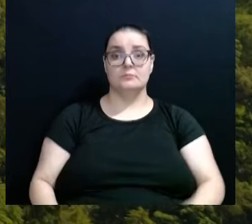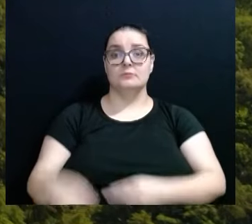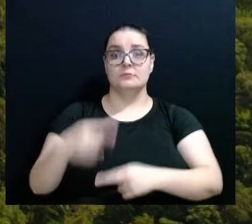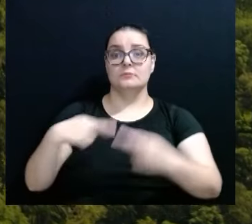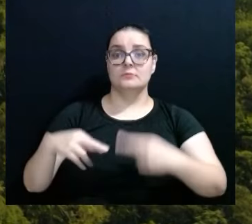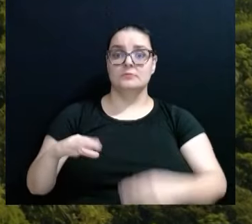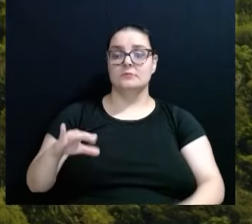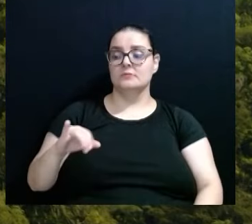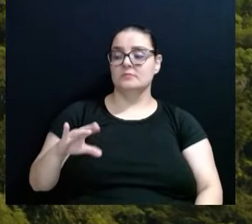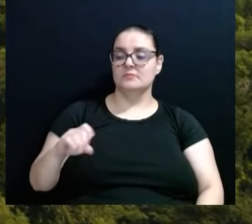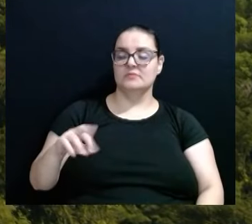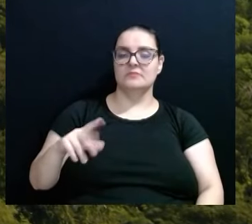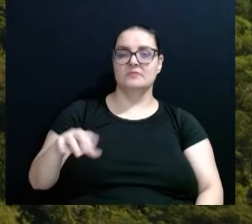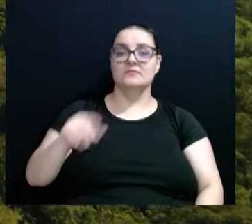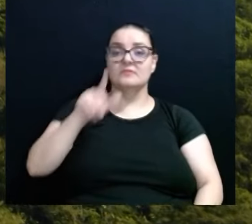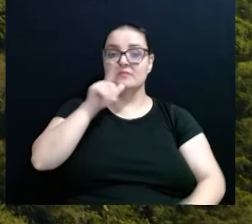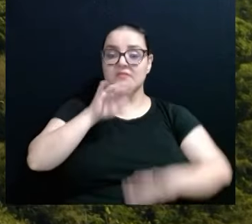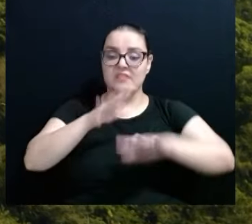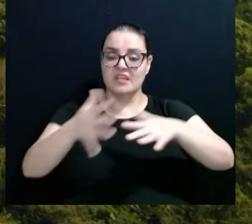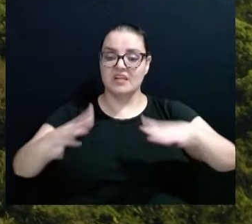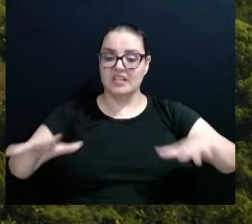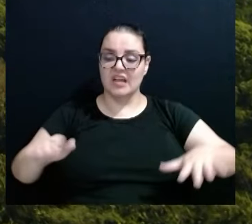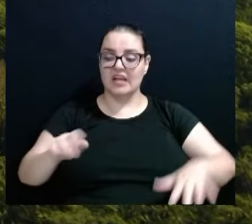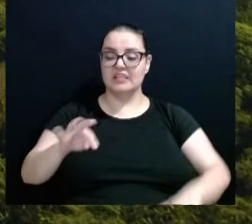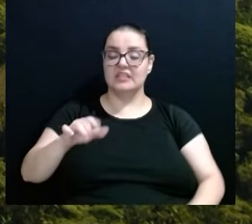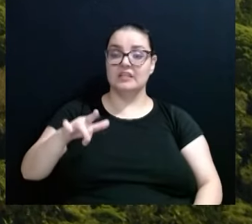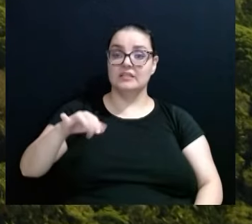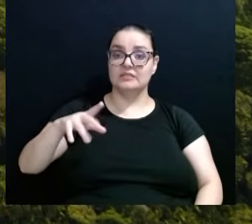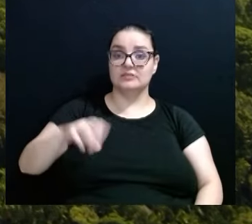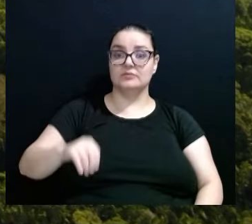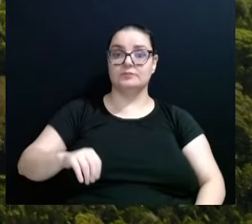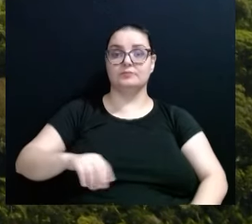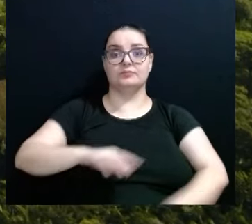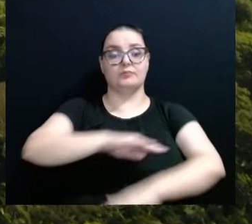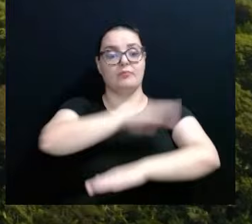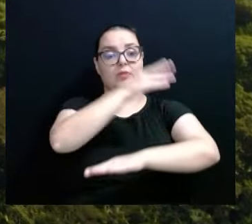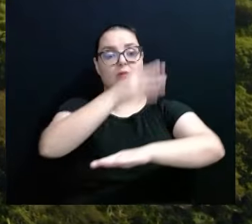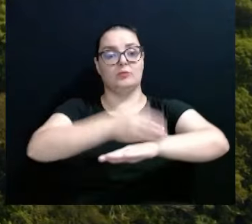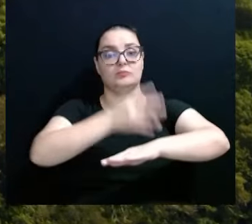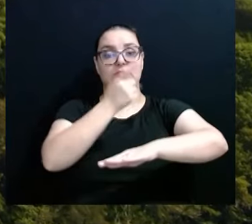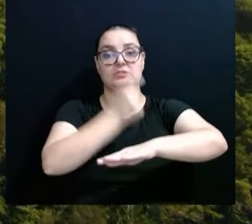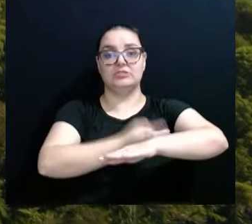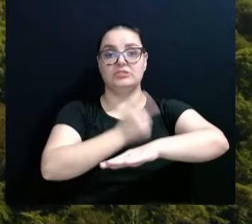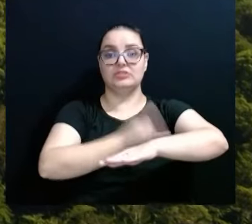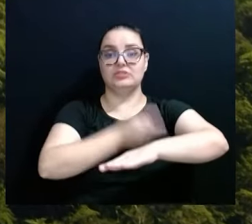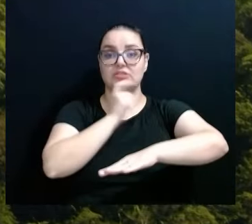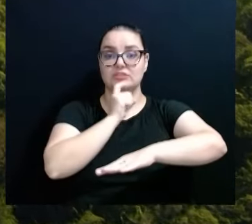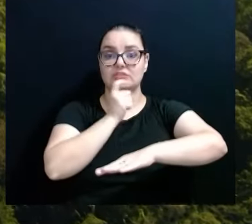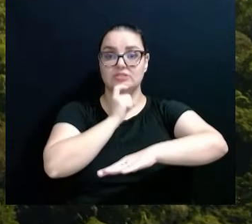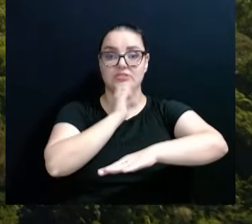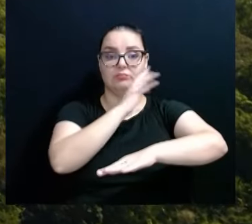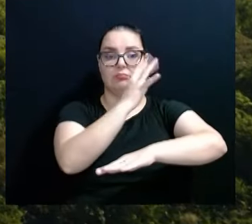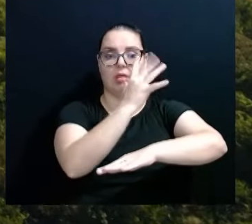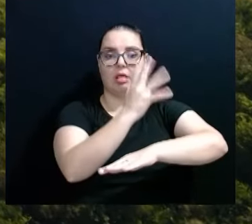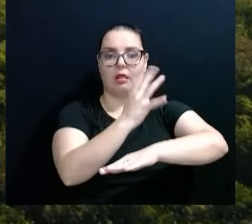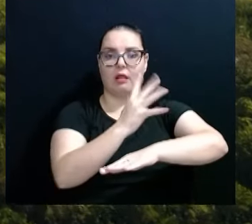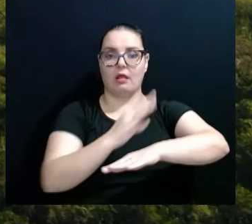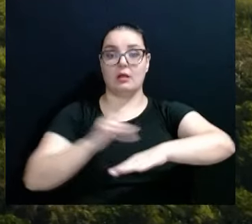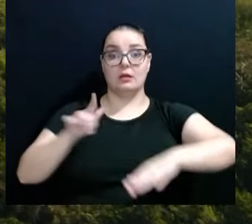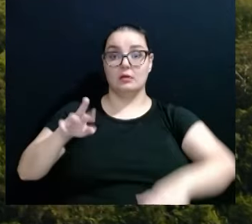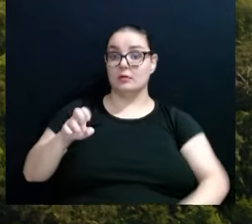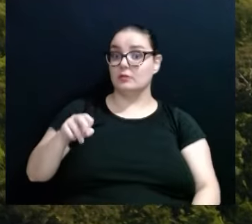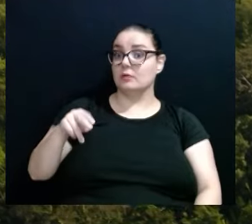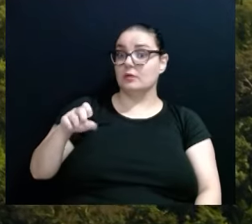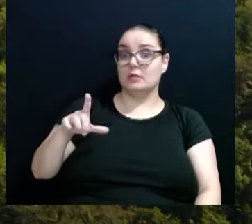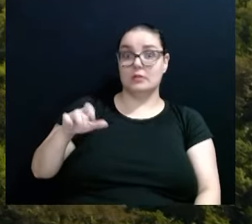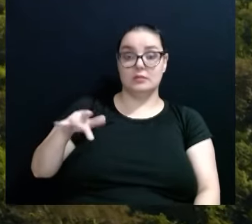também, tem a ver com a circulação do Oceano Atlântico, o derretimento de calotas polares, calota de